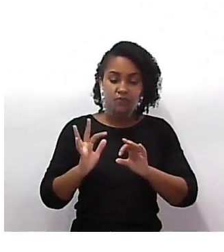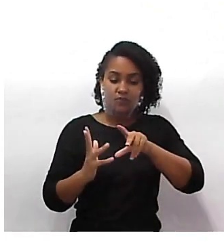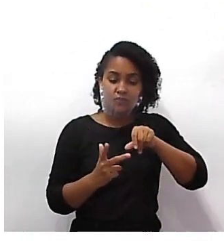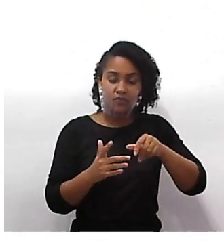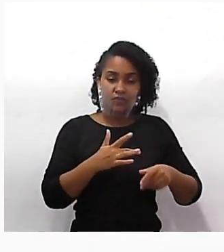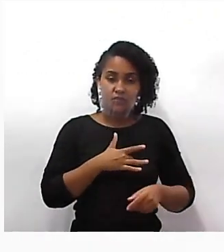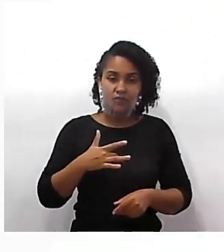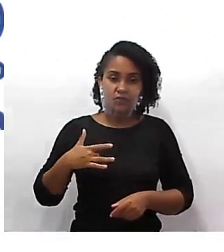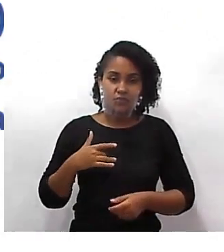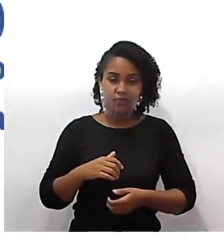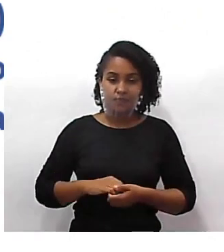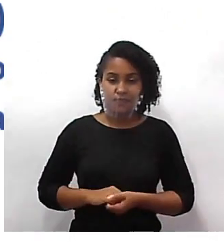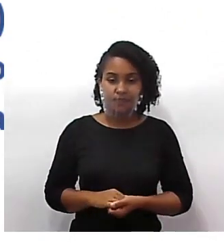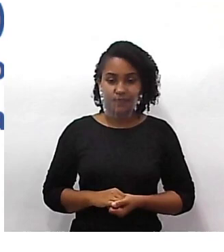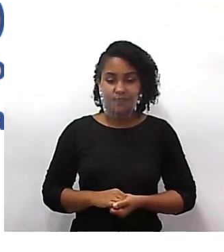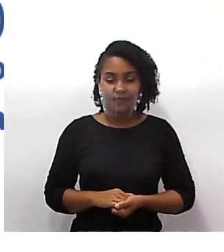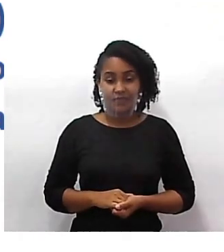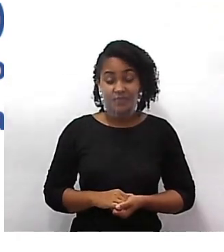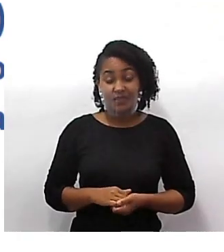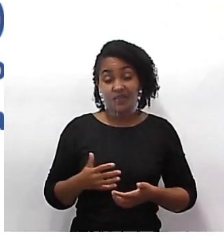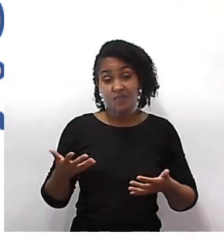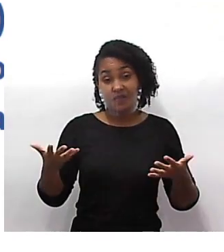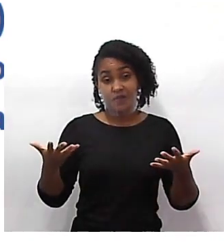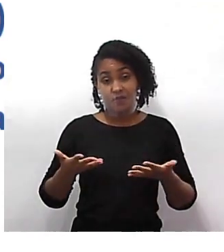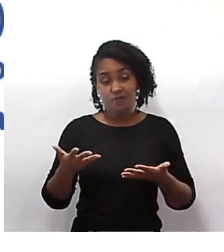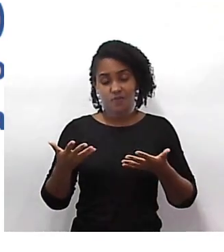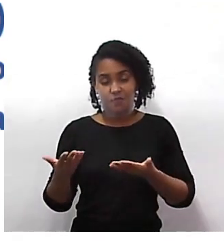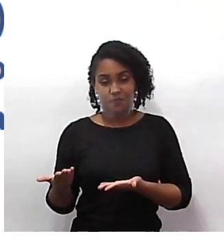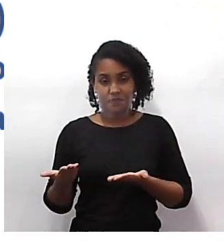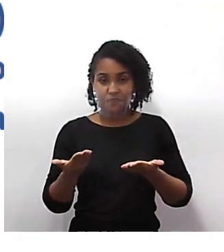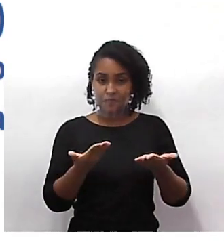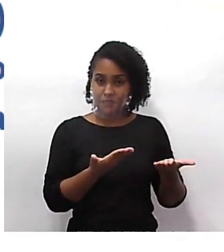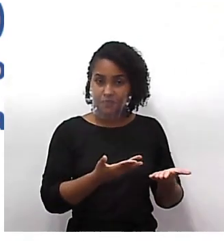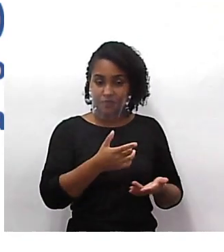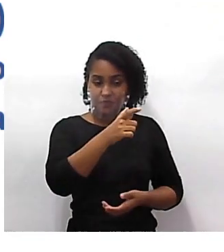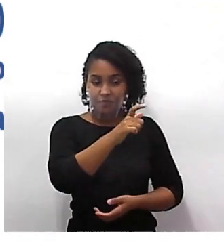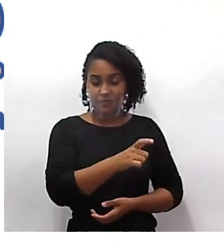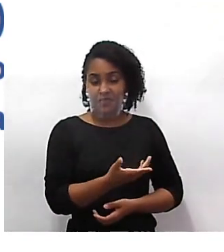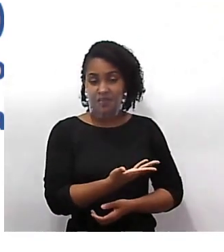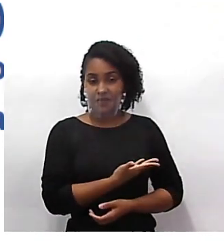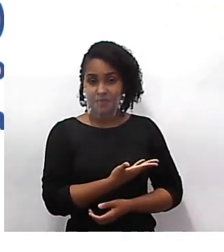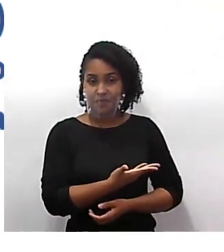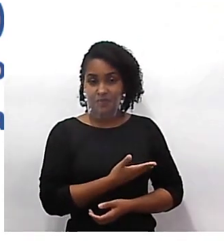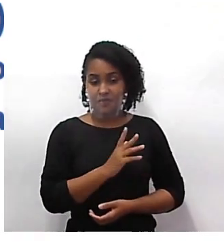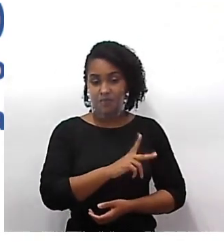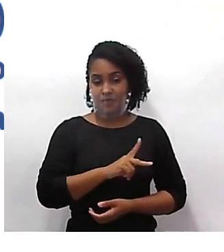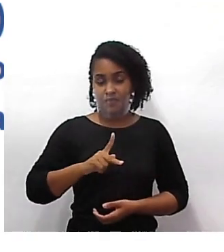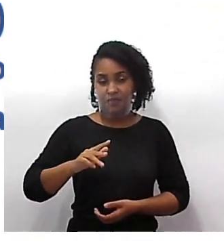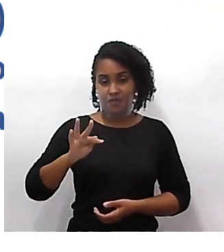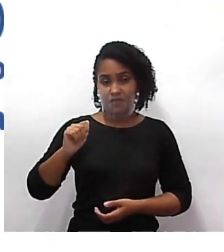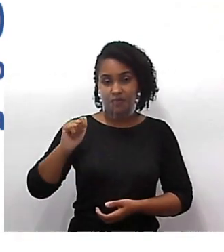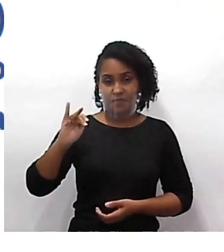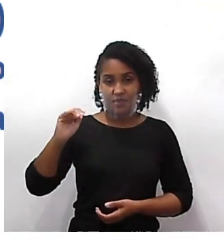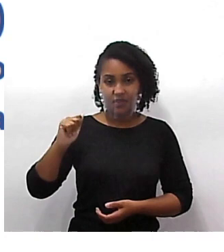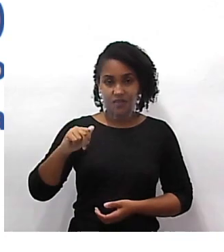Agora, eu vou passar aqui para a minha colega professora Fabiana